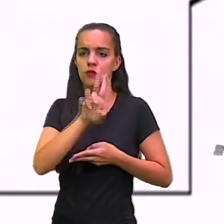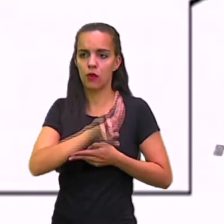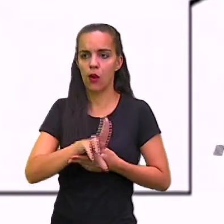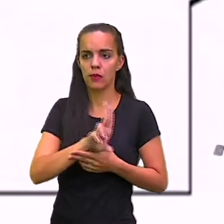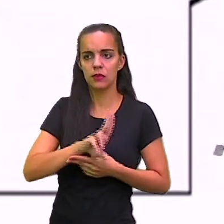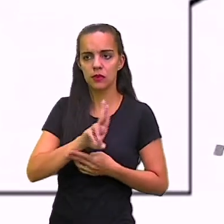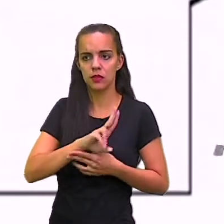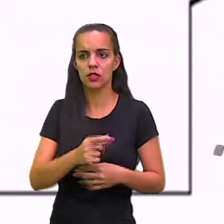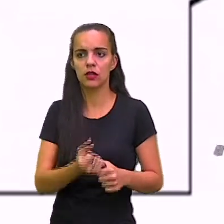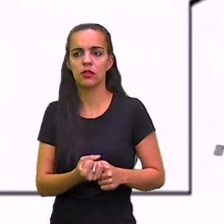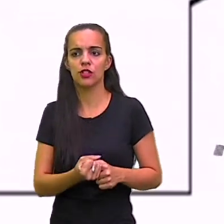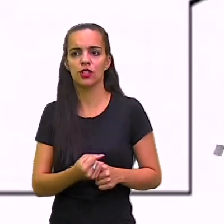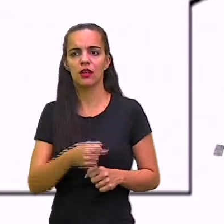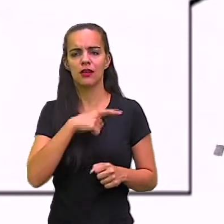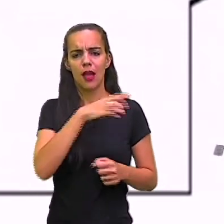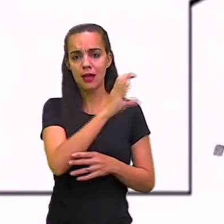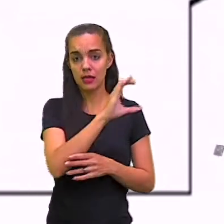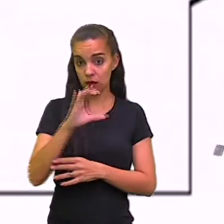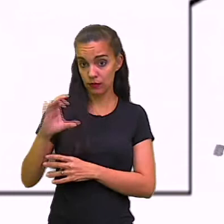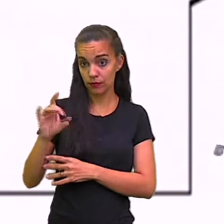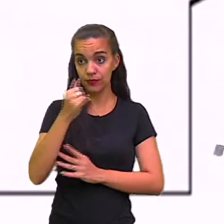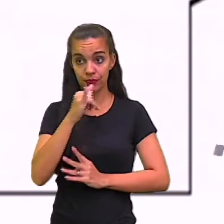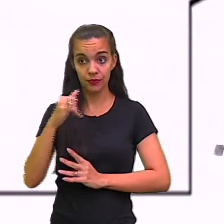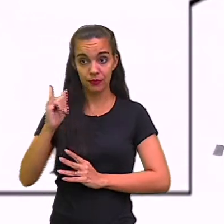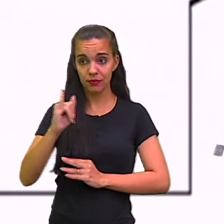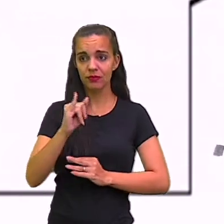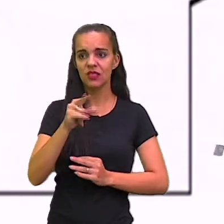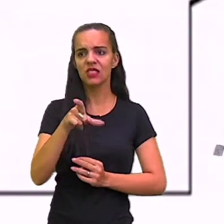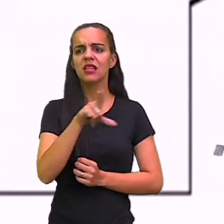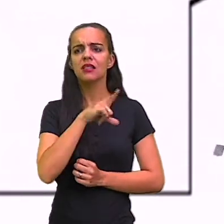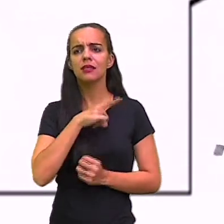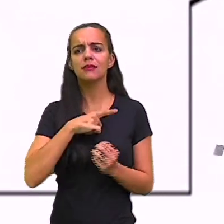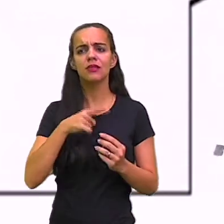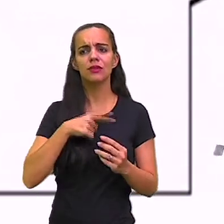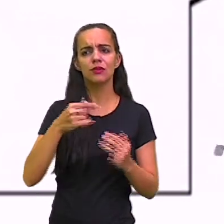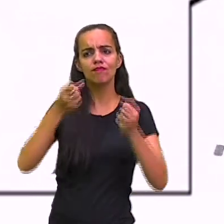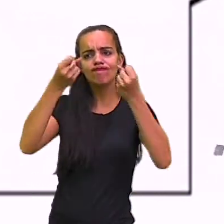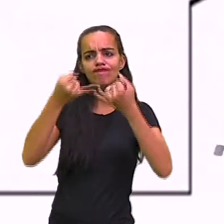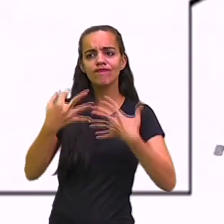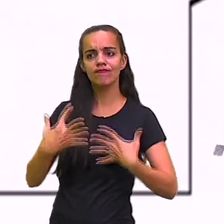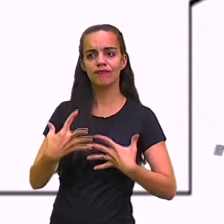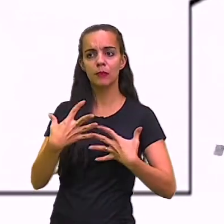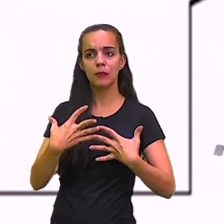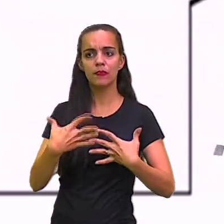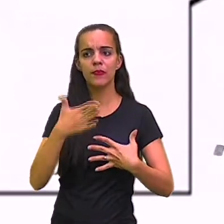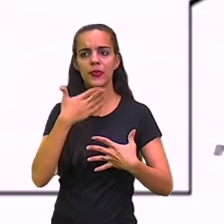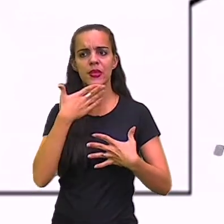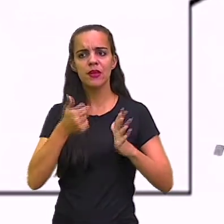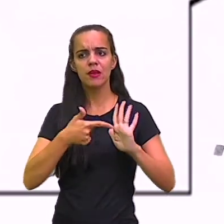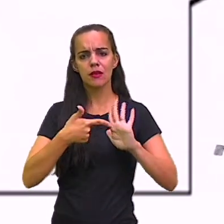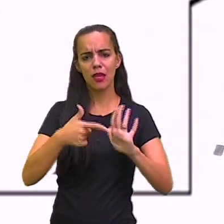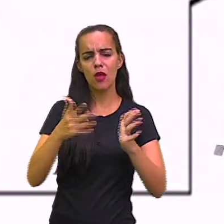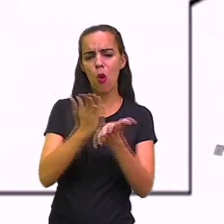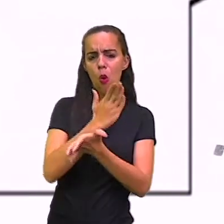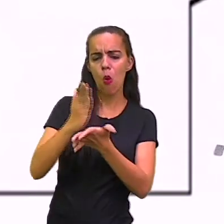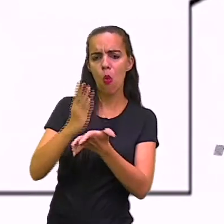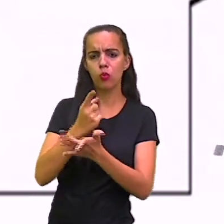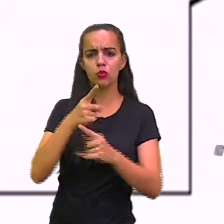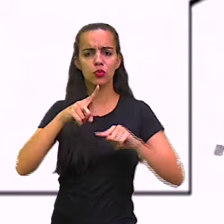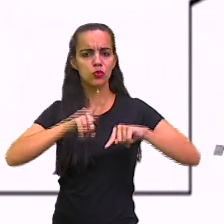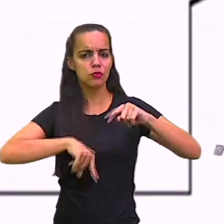eliminar picos de corrente elétrica que são prejudiciais para alguns aparelhos mais